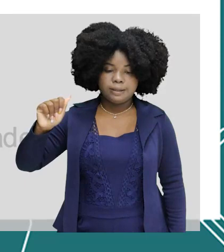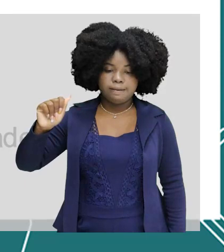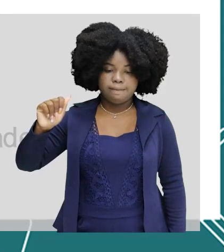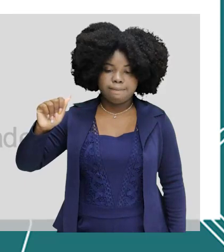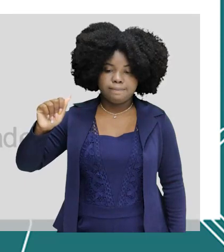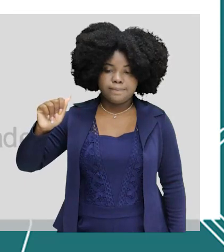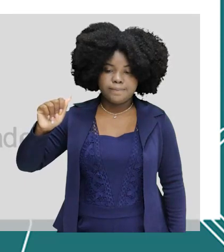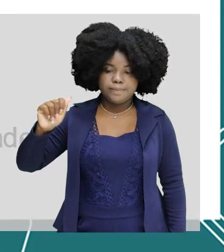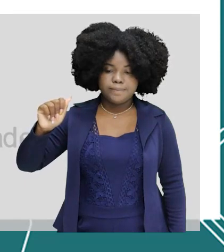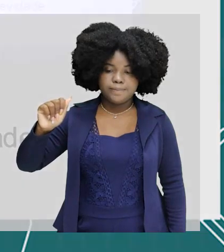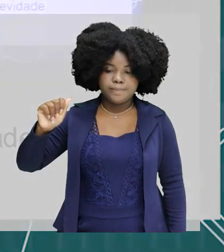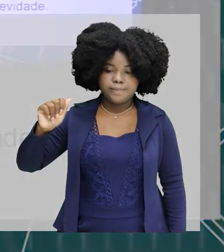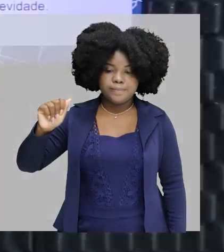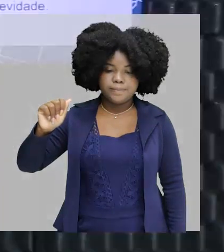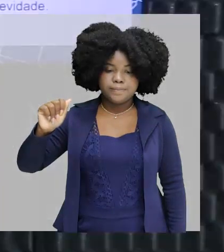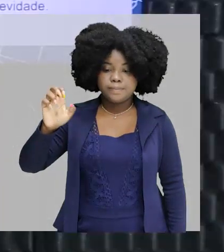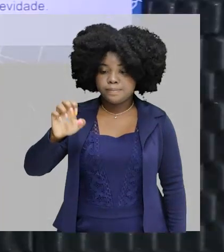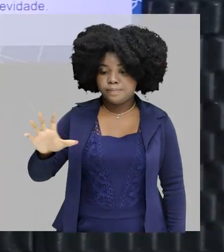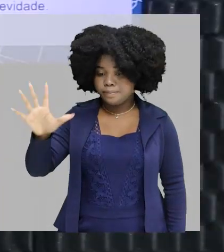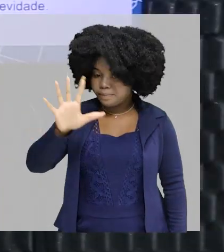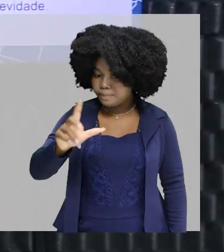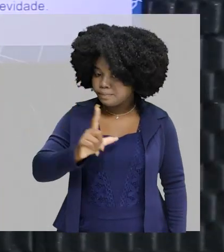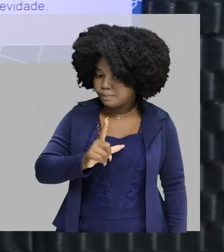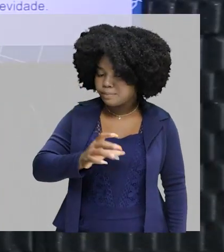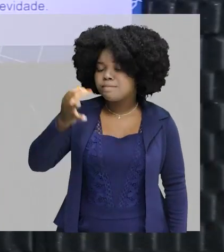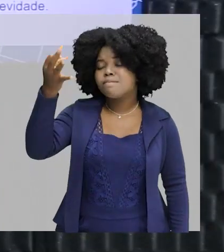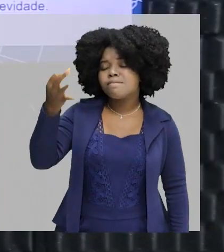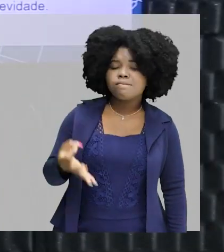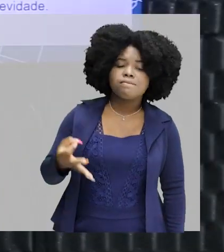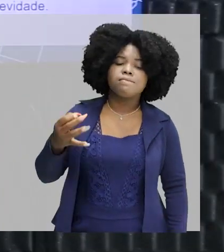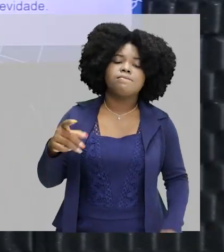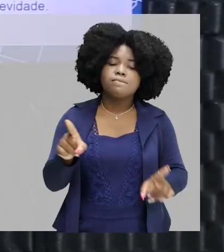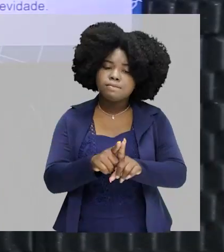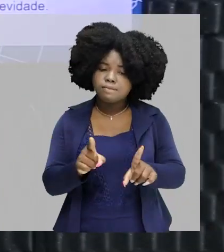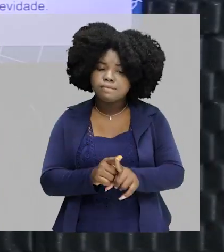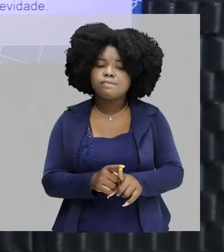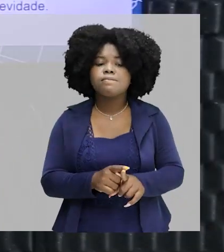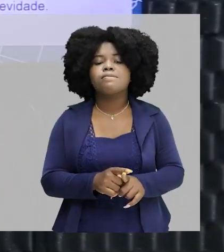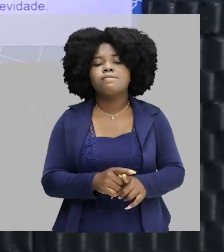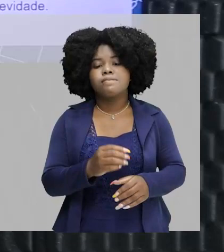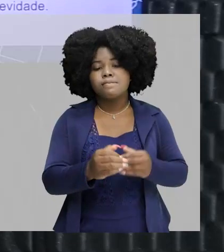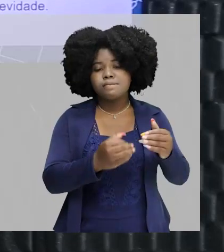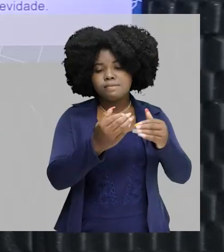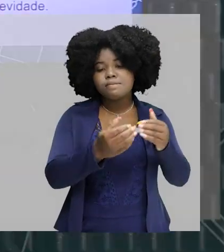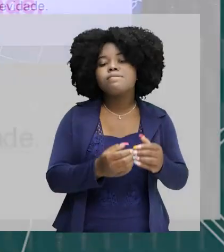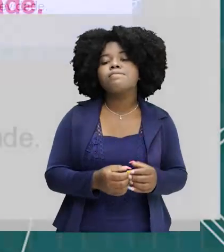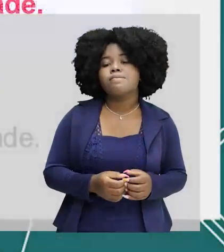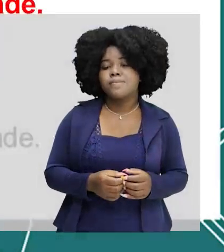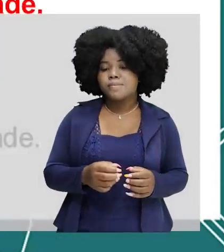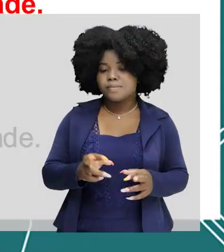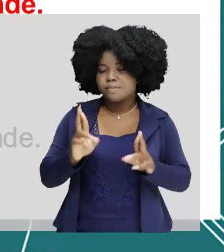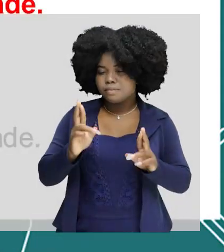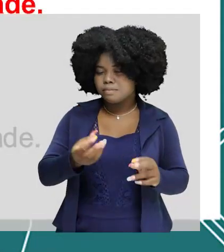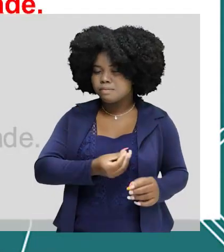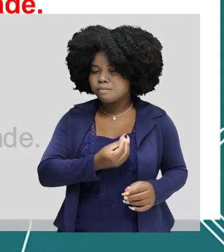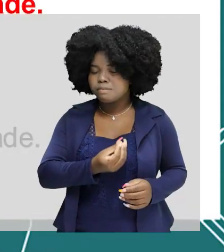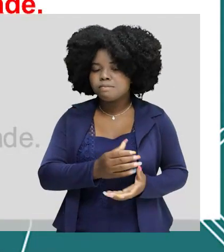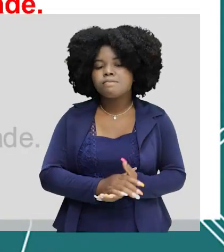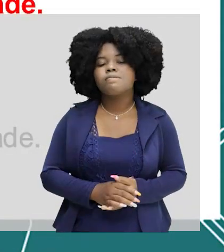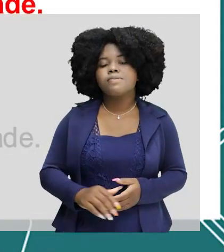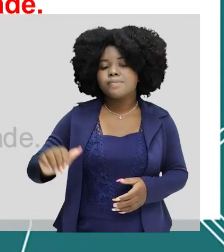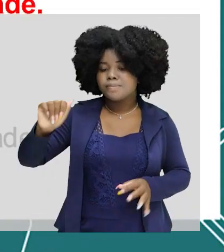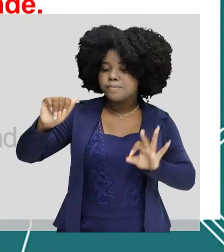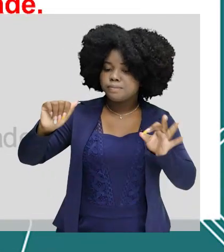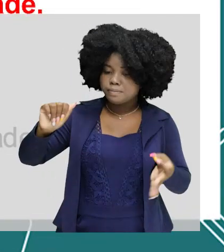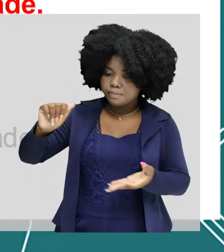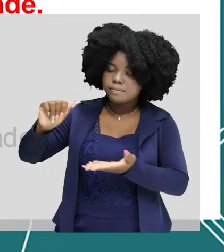passando por isso. Declínio da taxa de natalidade? Com certeza. O aumento da longevidade? Com certeza. Então, o nosso gabarito já está